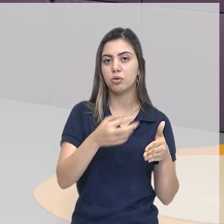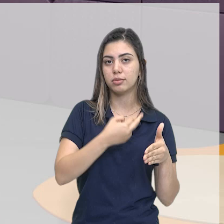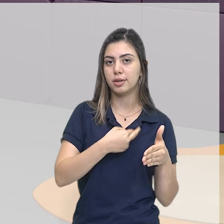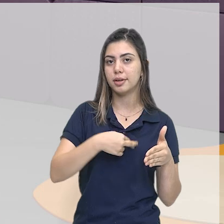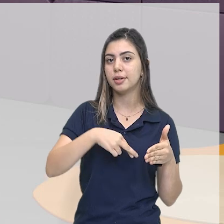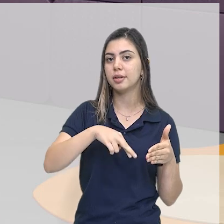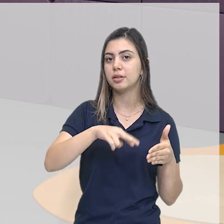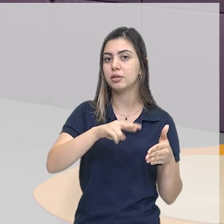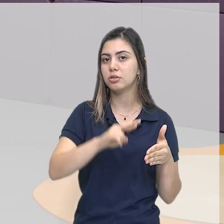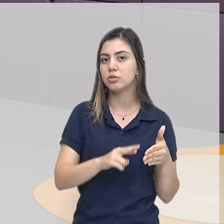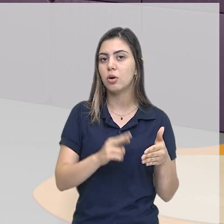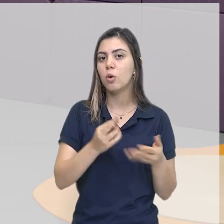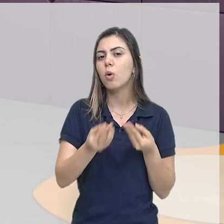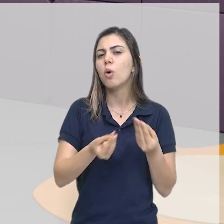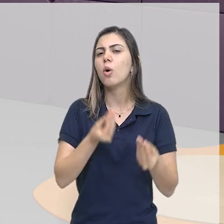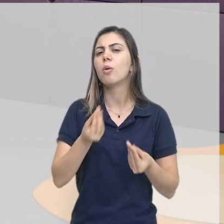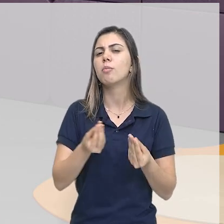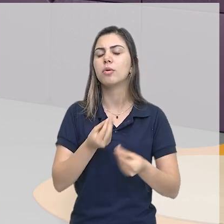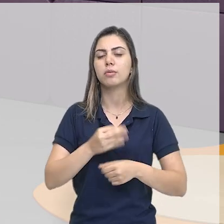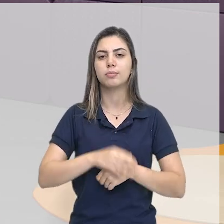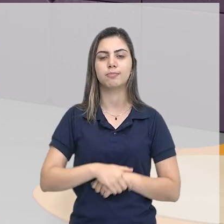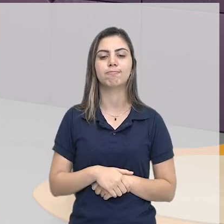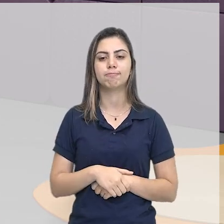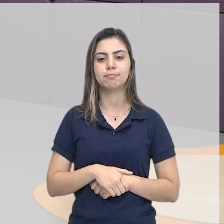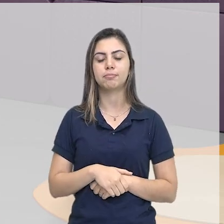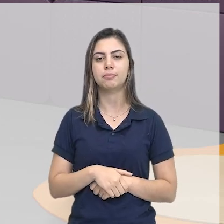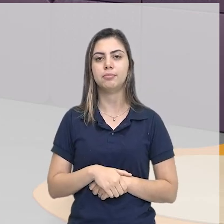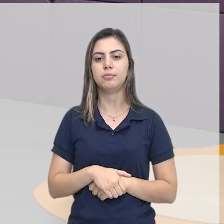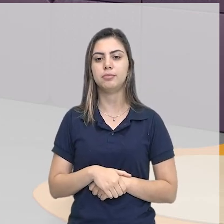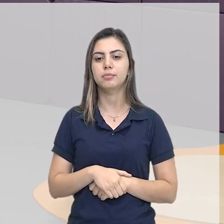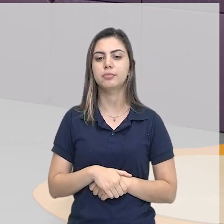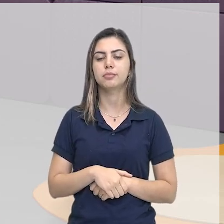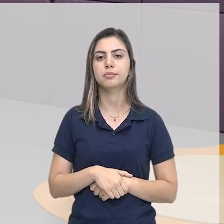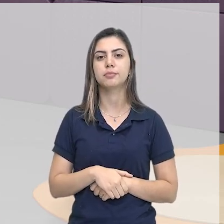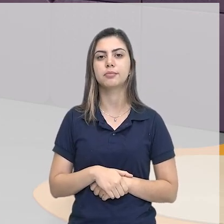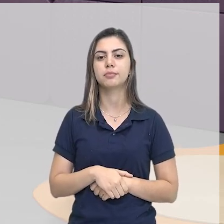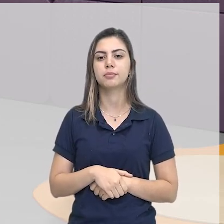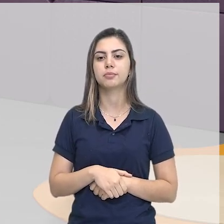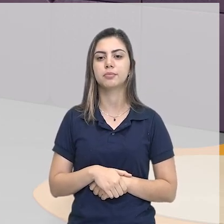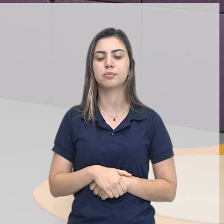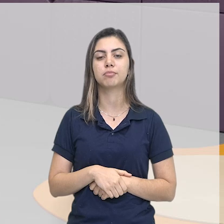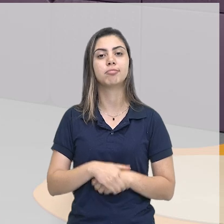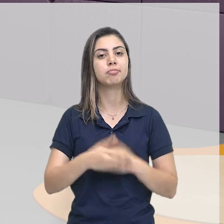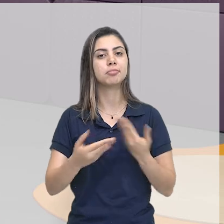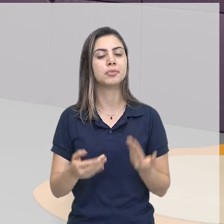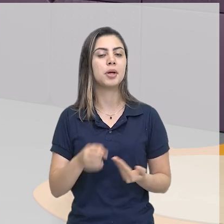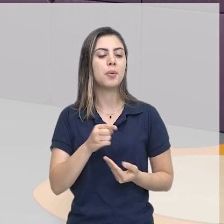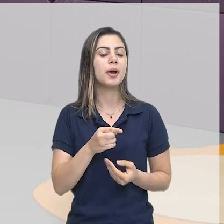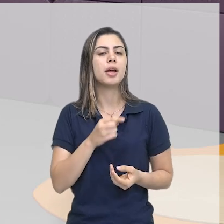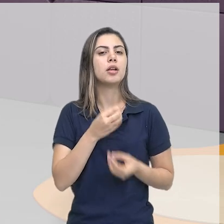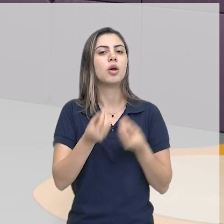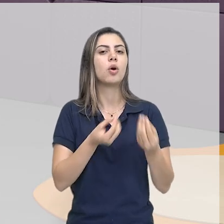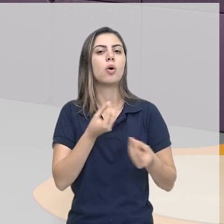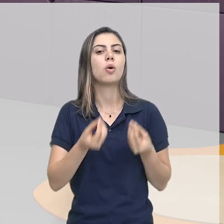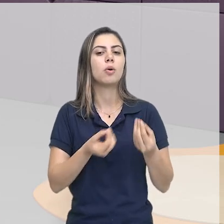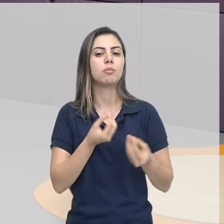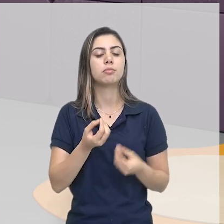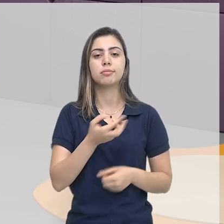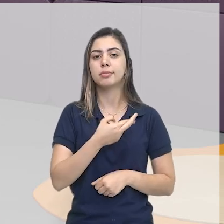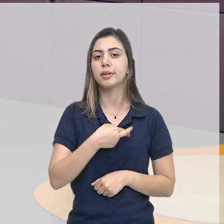religiosos, eles apresentavam características como, né, eles